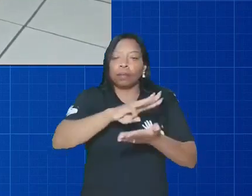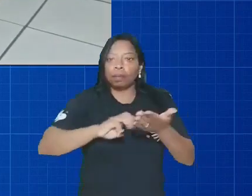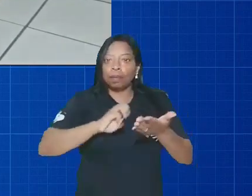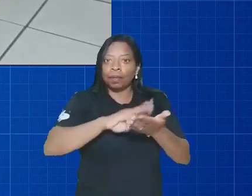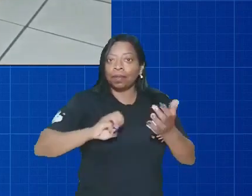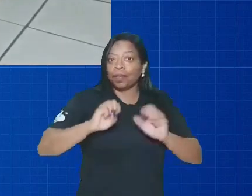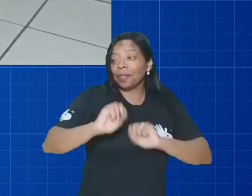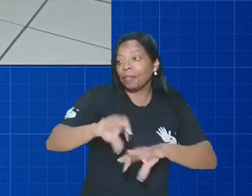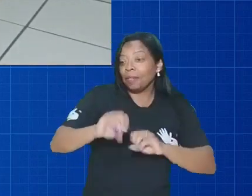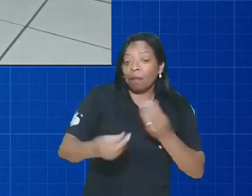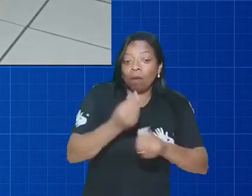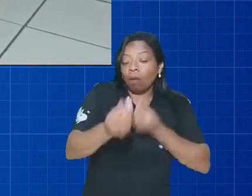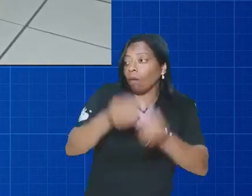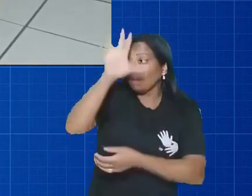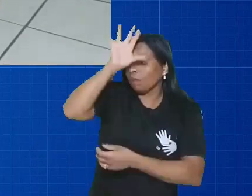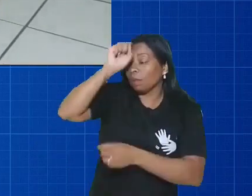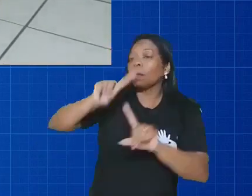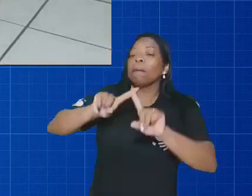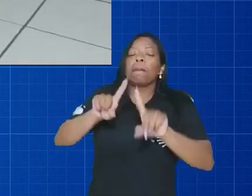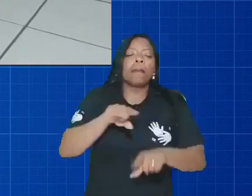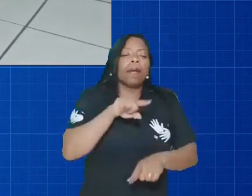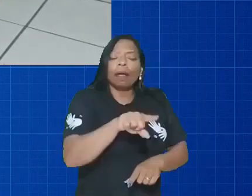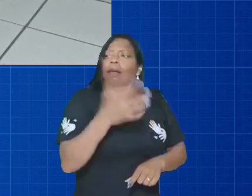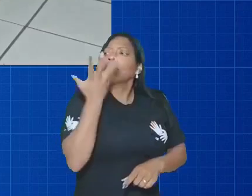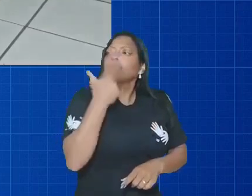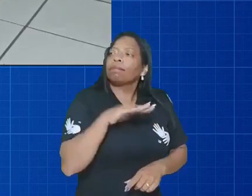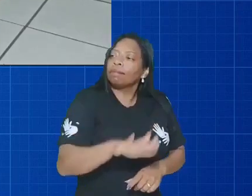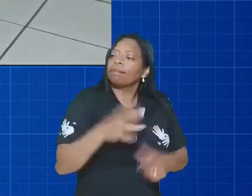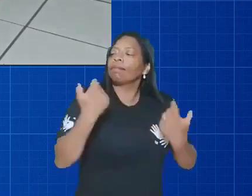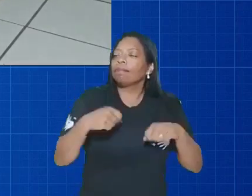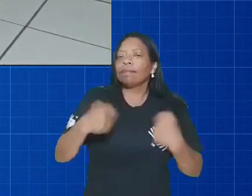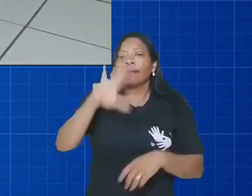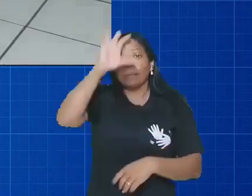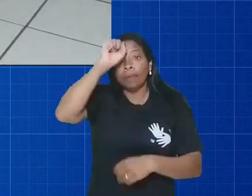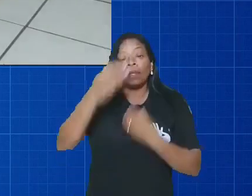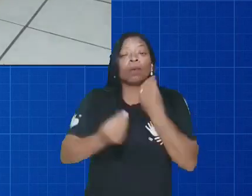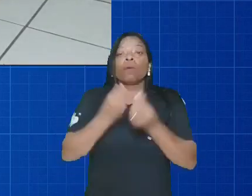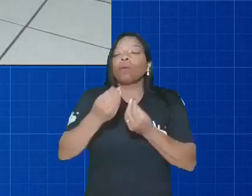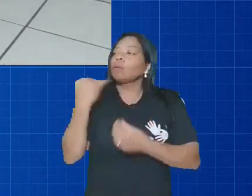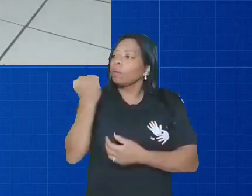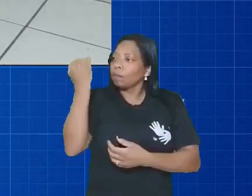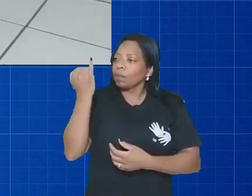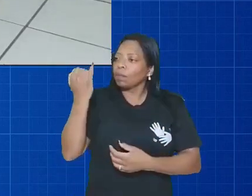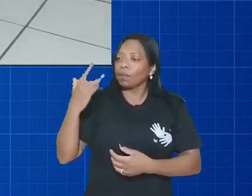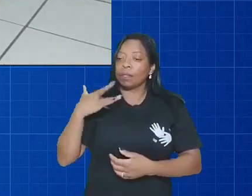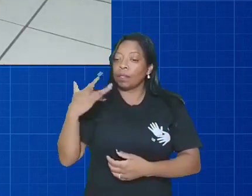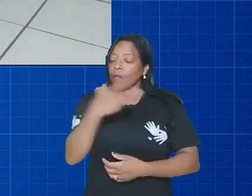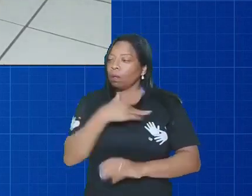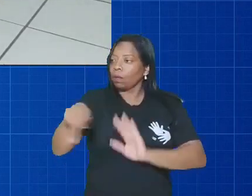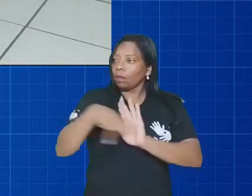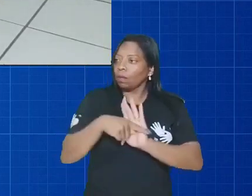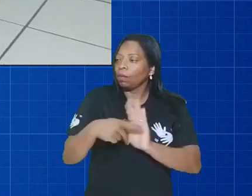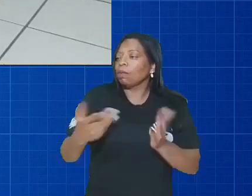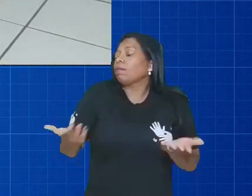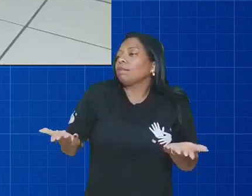crianças estão aprendendo, mas para a criança aprender, é importante estar com a saúde mental em dia? Com certeza, Márcia. É um